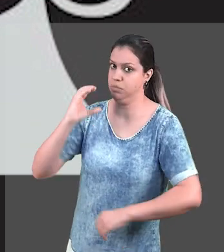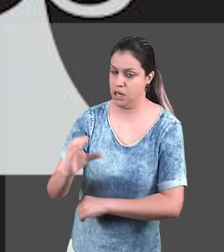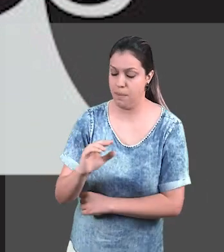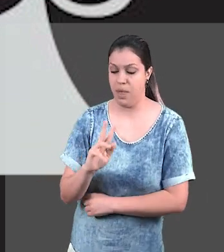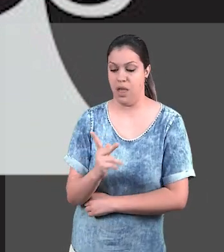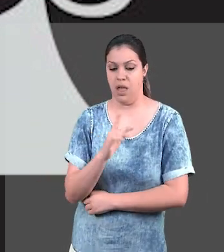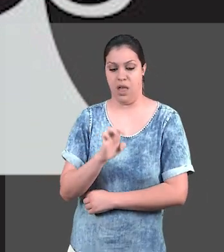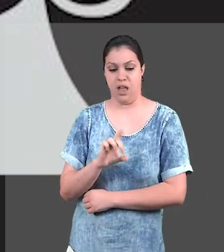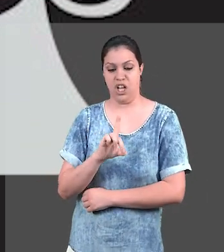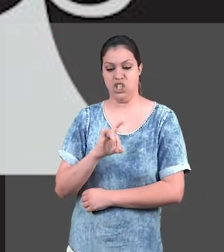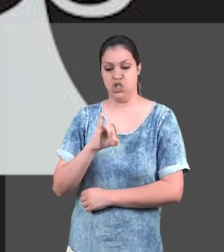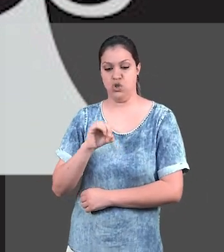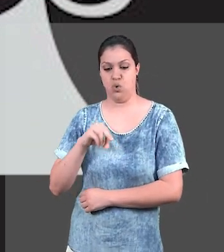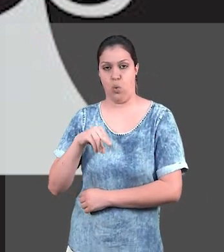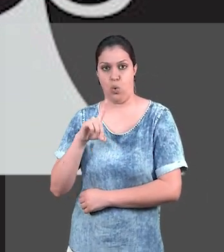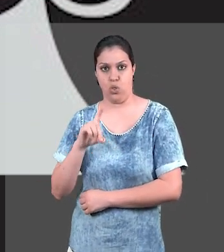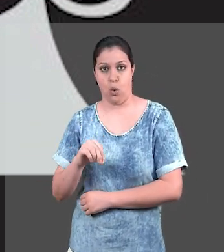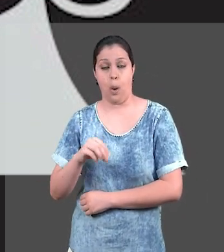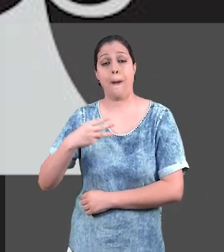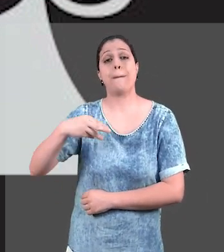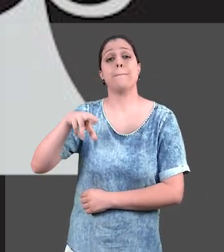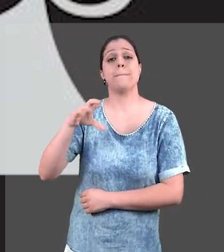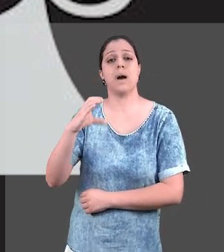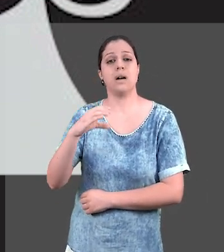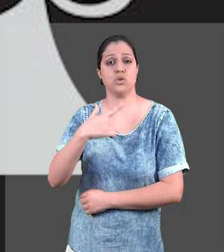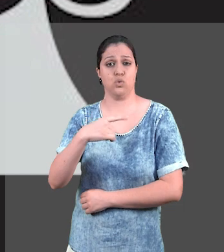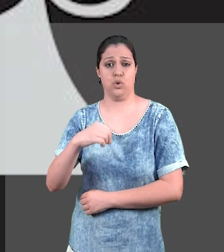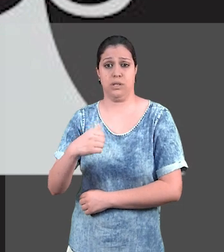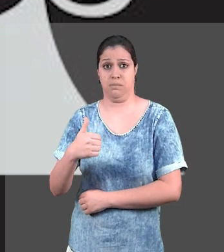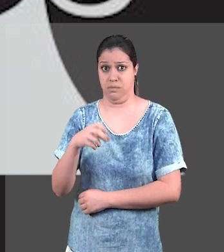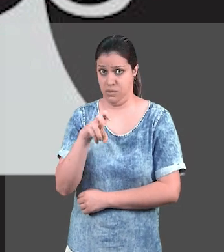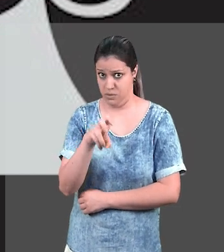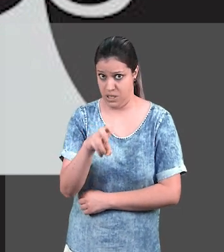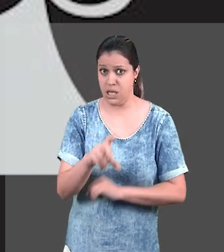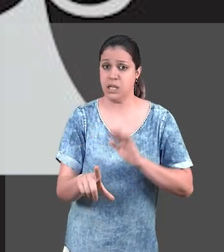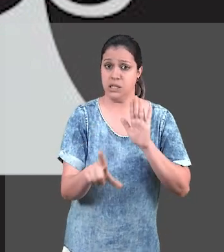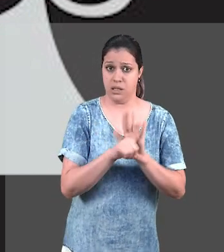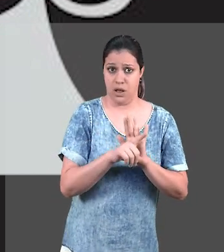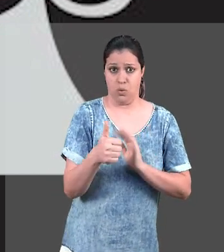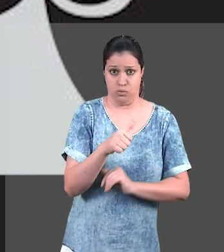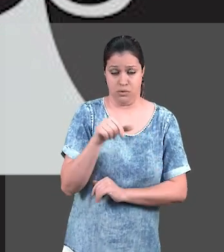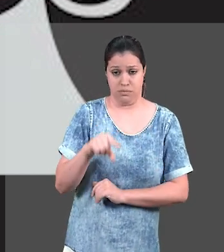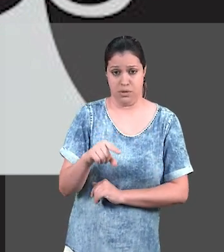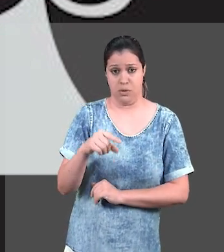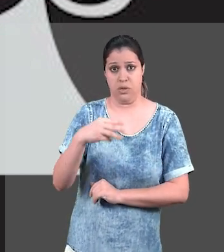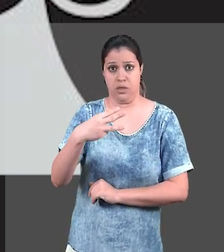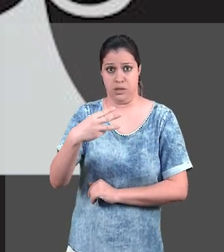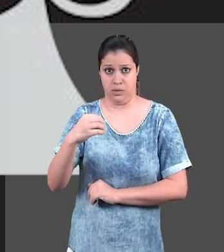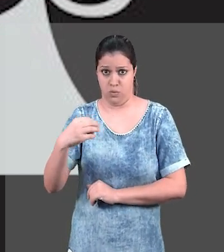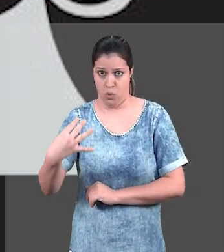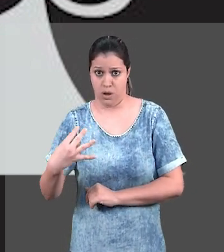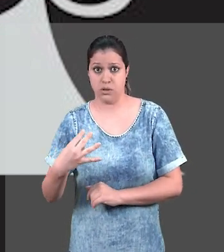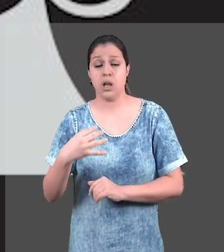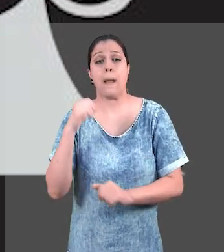de 2015 por meio da lei de número 13.104 e que alterou o Código